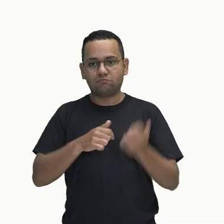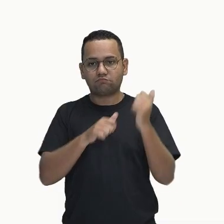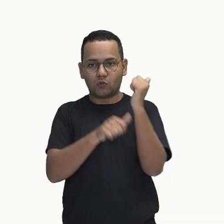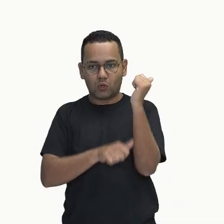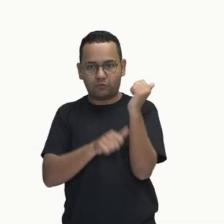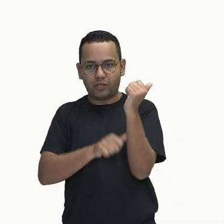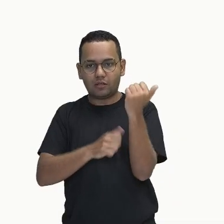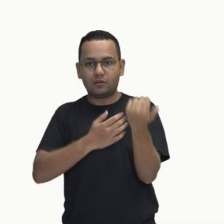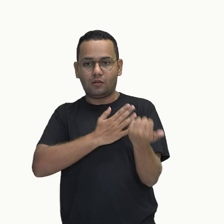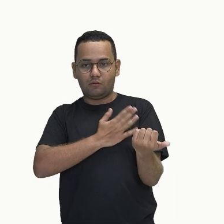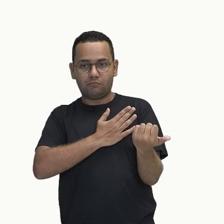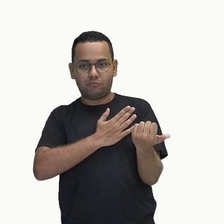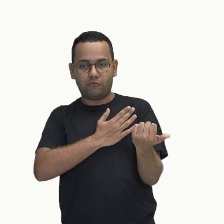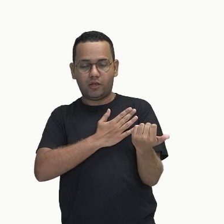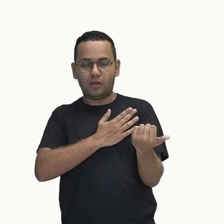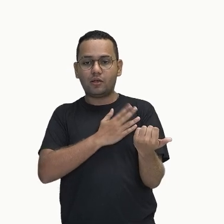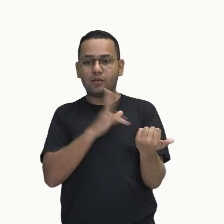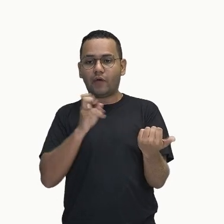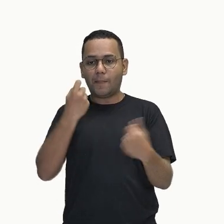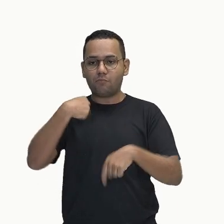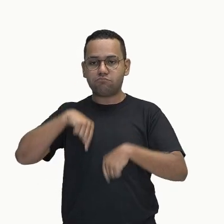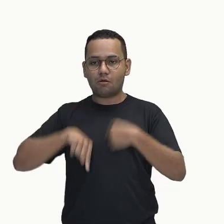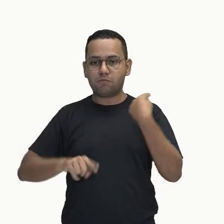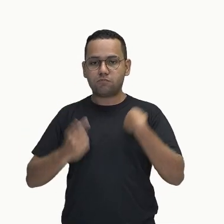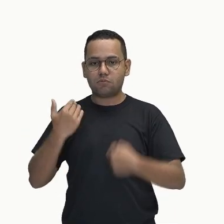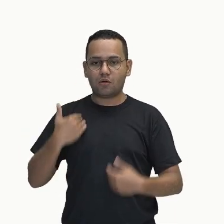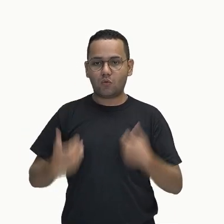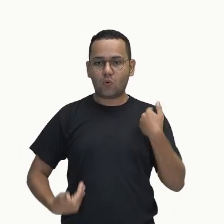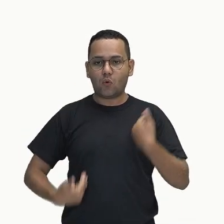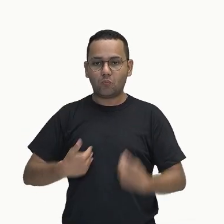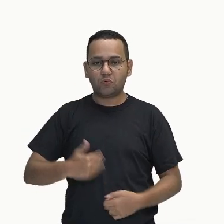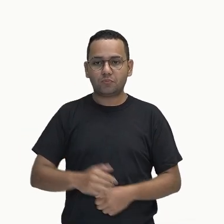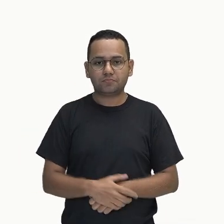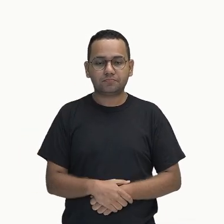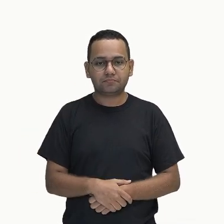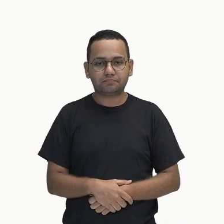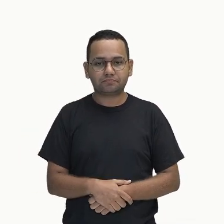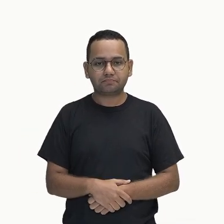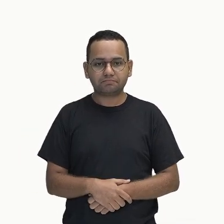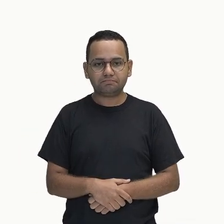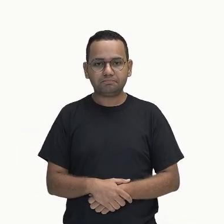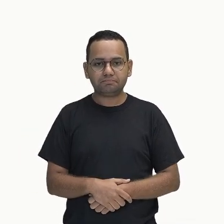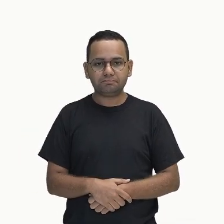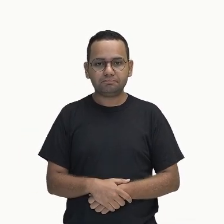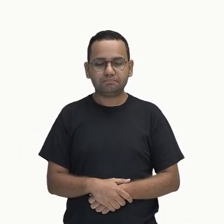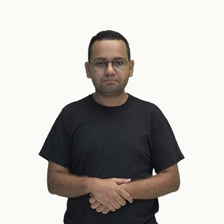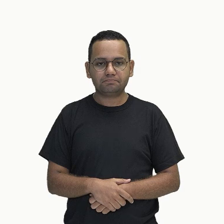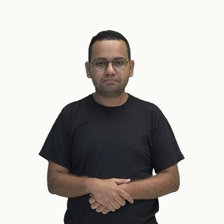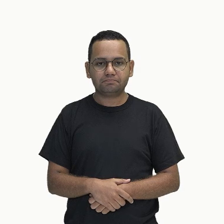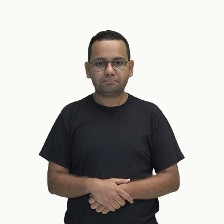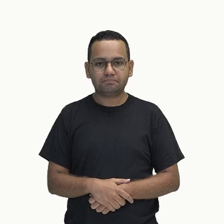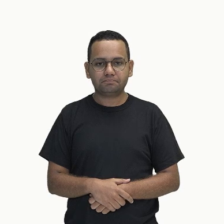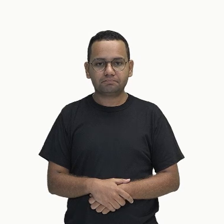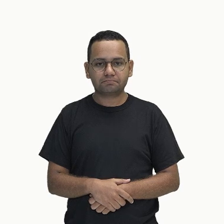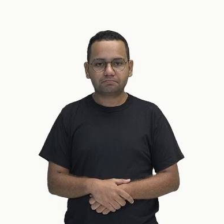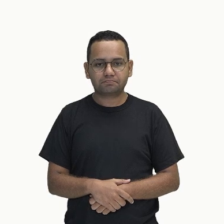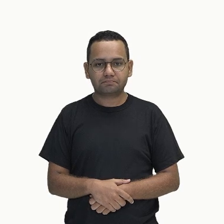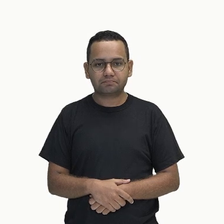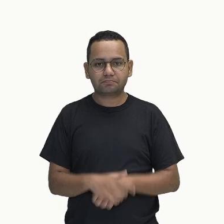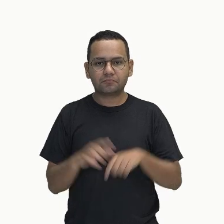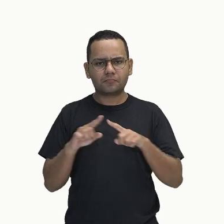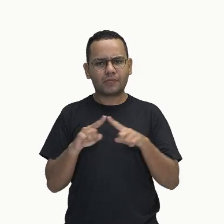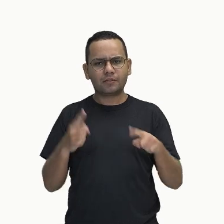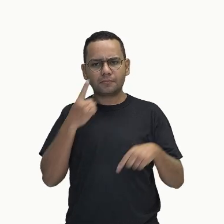corpo. Observe que a artéria, ela é mais